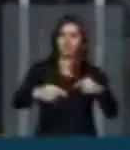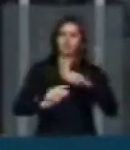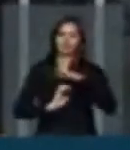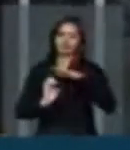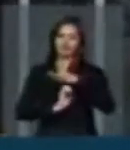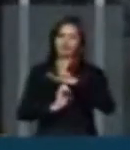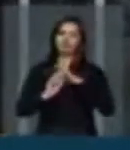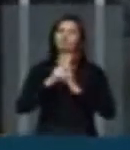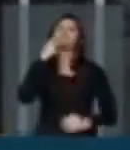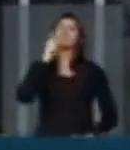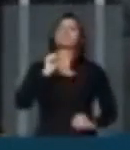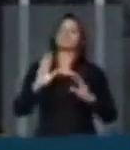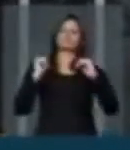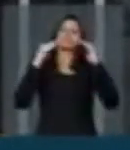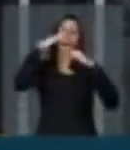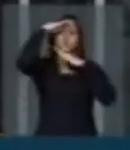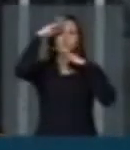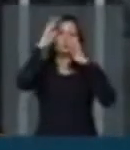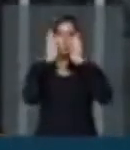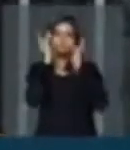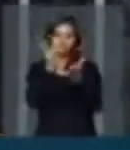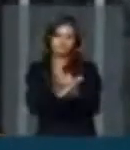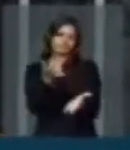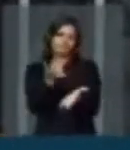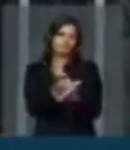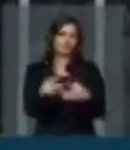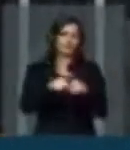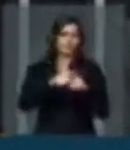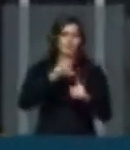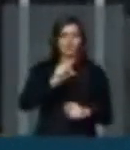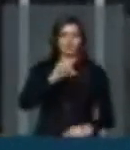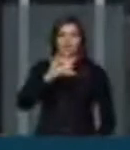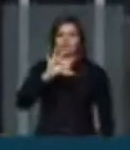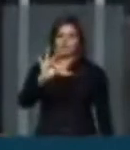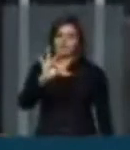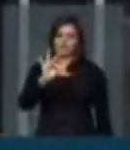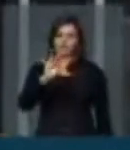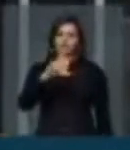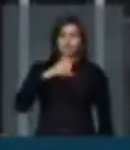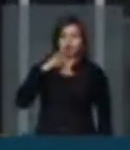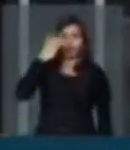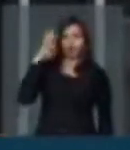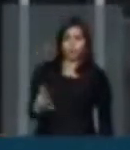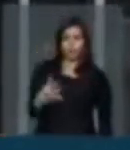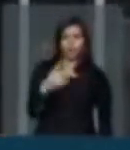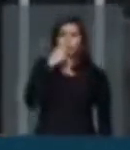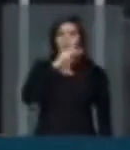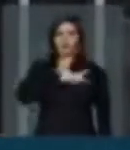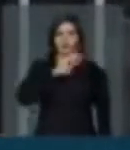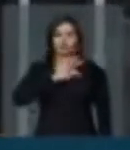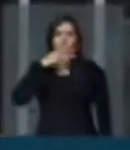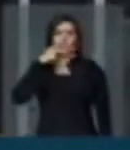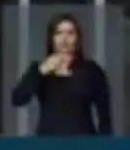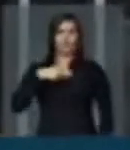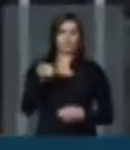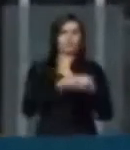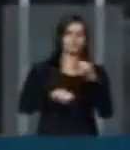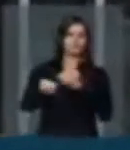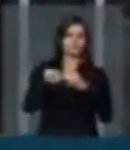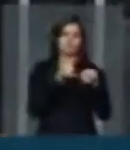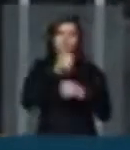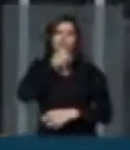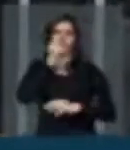chamada por eles de elite conservadora e o próprio Supremo Tribunal Federal. Se dizem algo de uma ação orquestrada dos